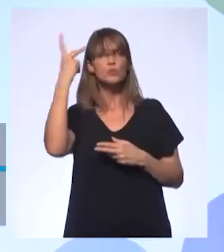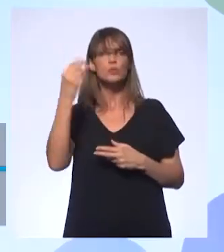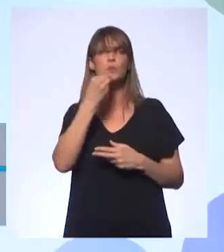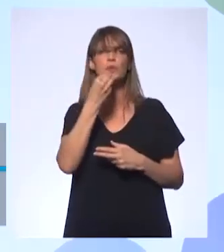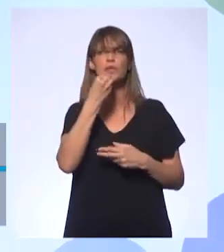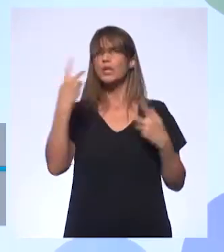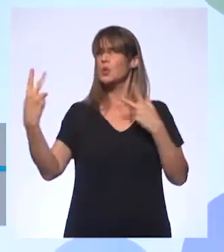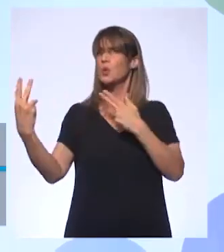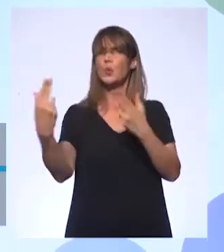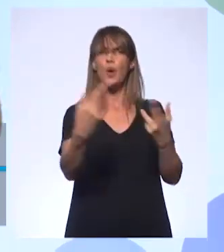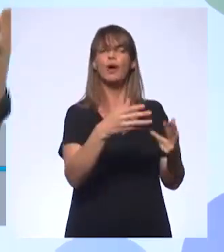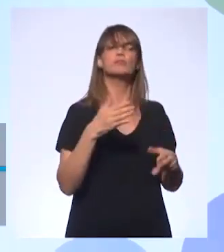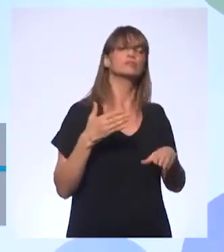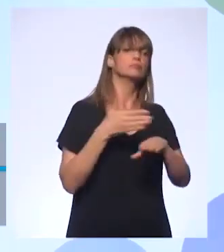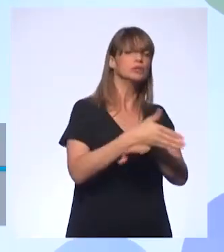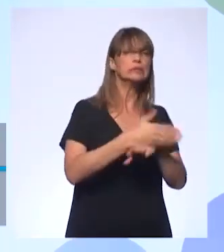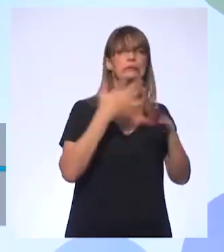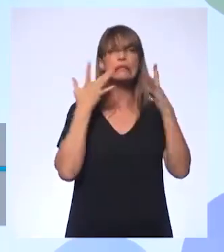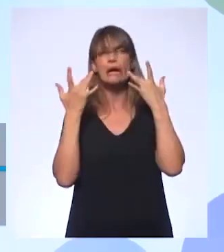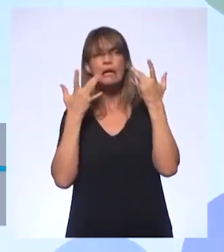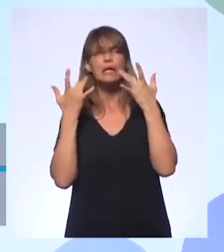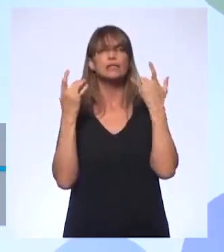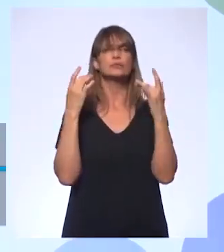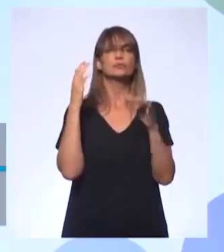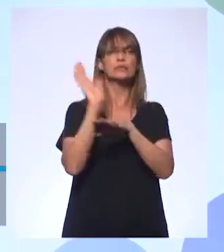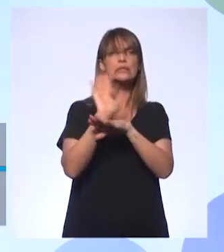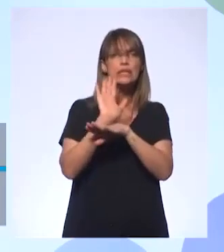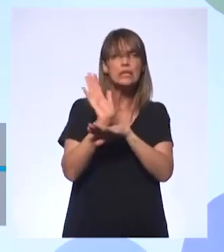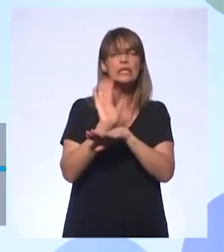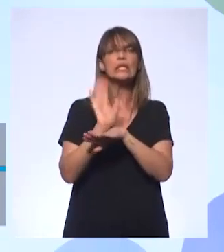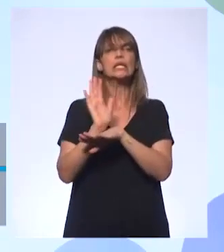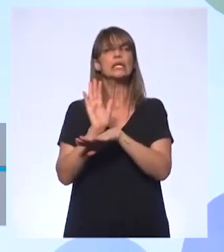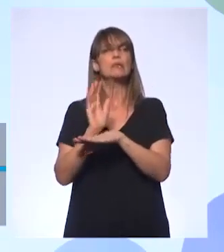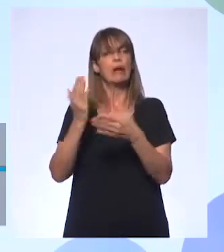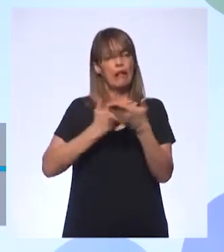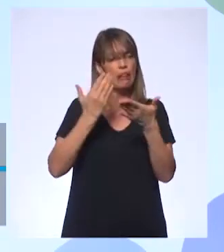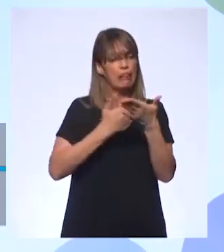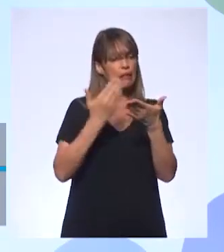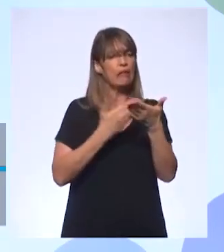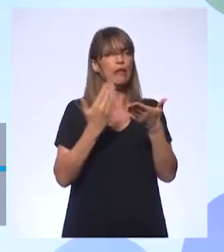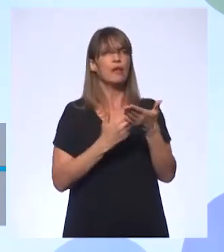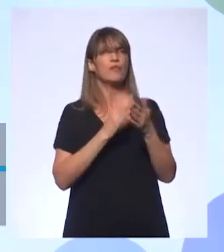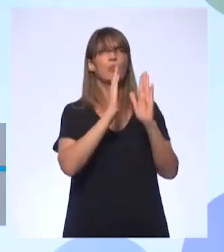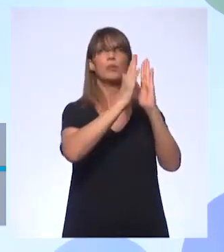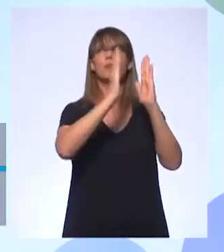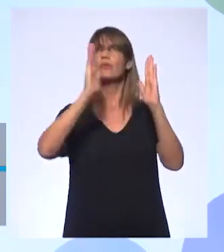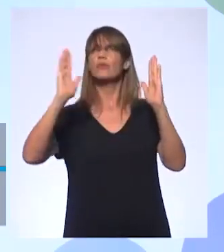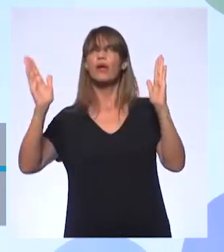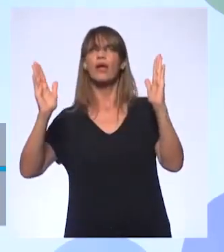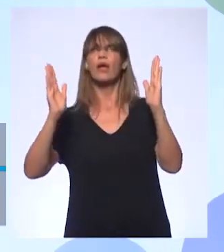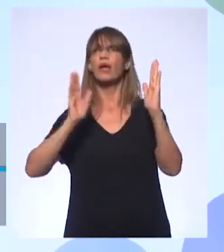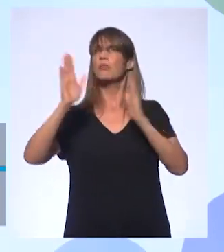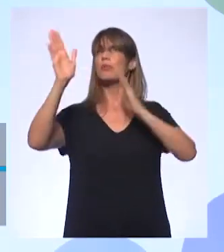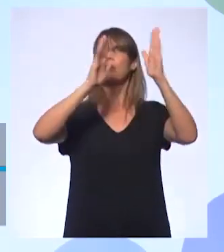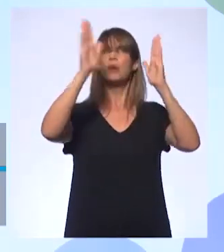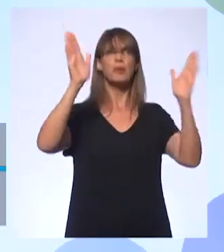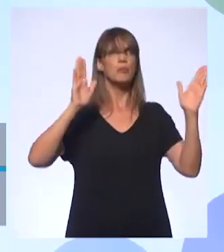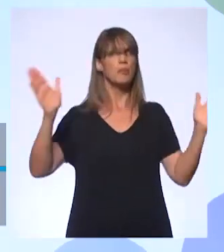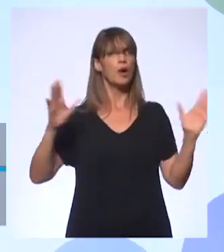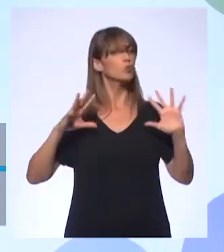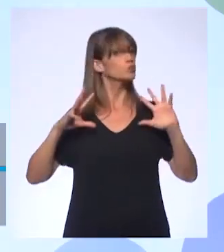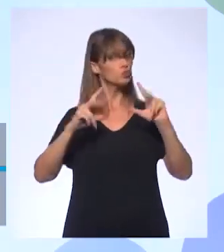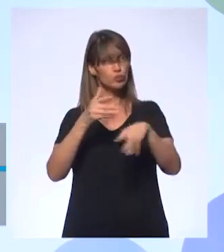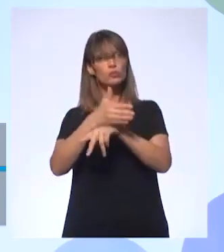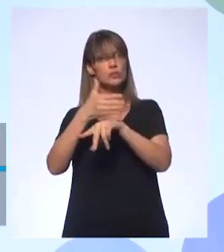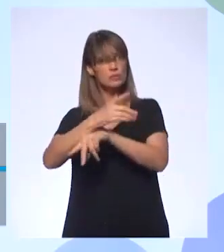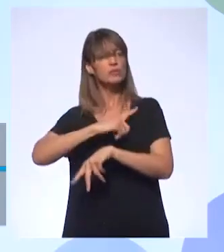oportunidades de frequentar, sei lá, teatro, cinema, né, de ter ali livros em casa, de ter contato com outros aspectos? Será que muitos de